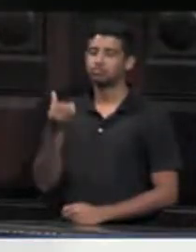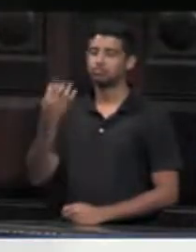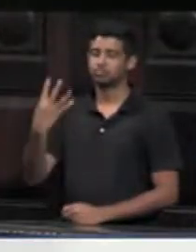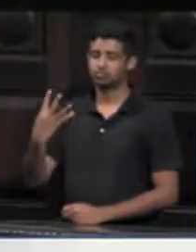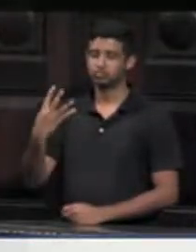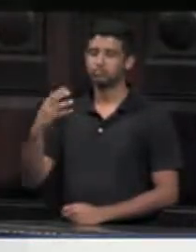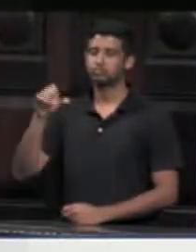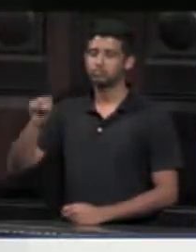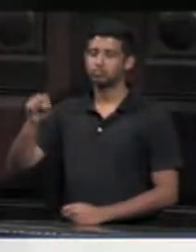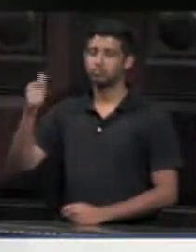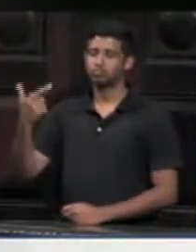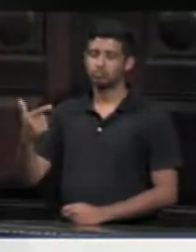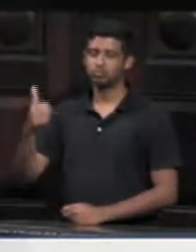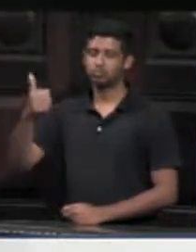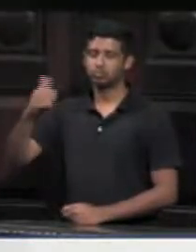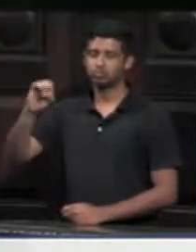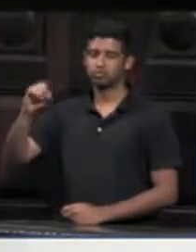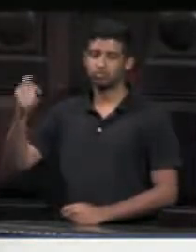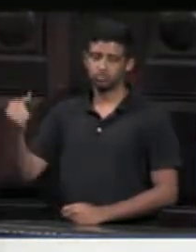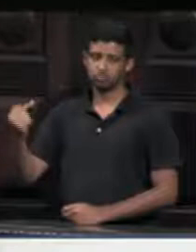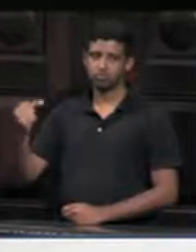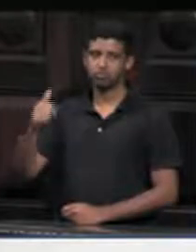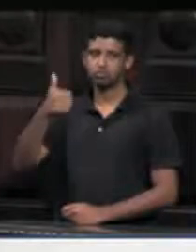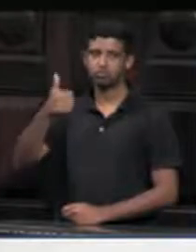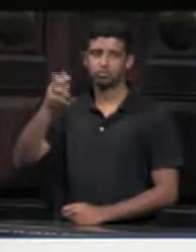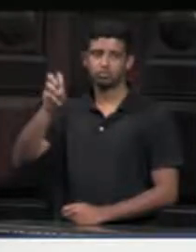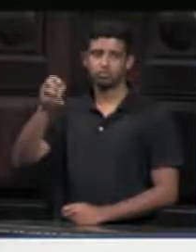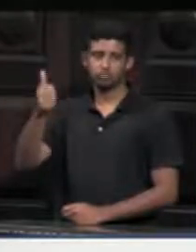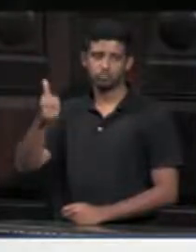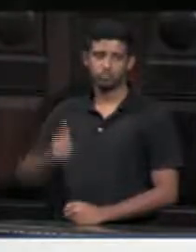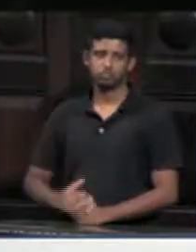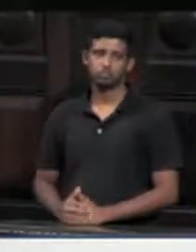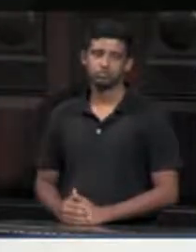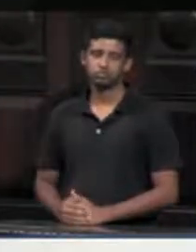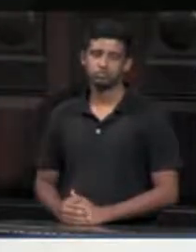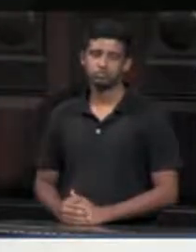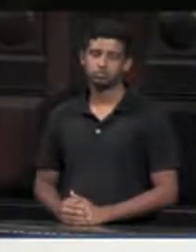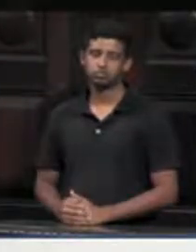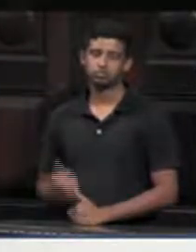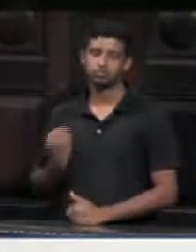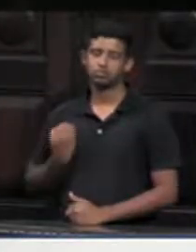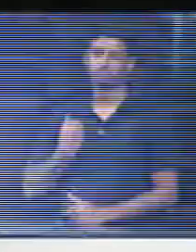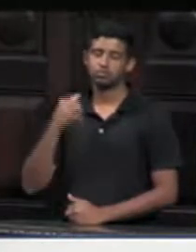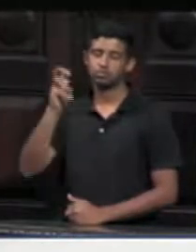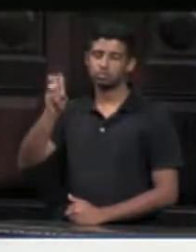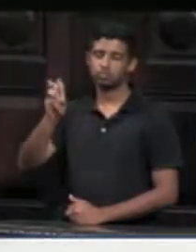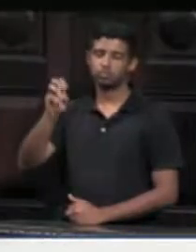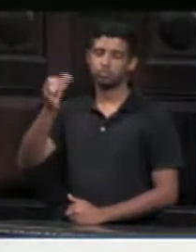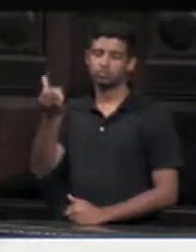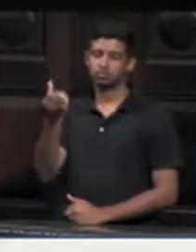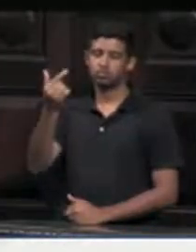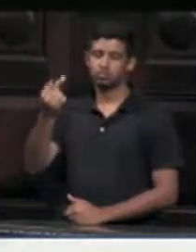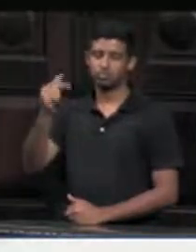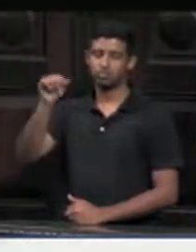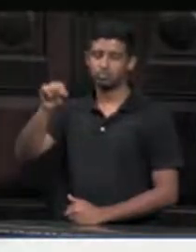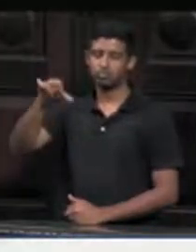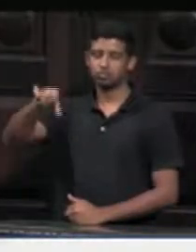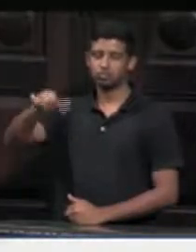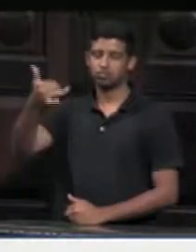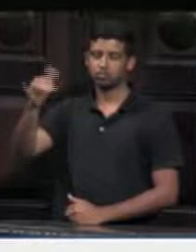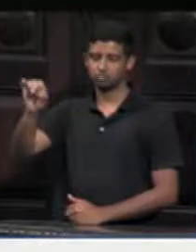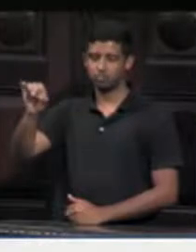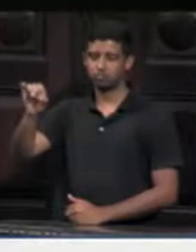64, 82, 107, 158. 5, 6, 7, 8, 9,